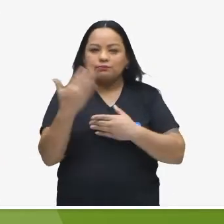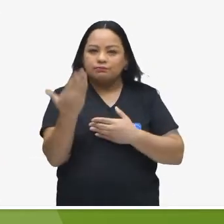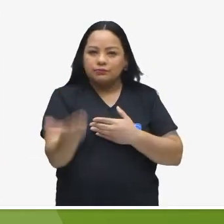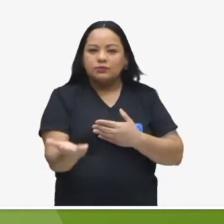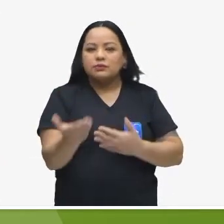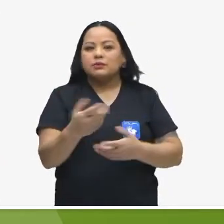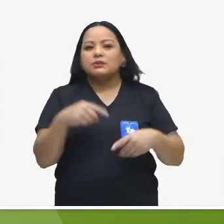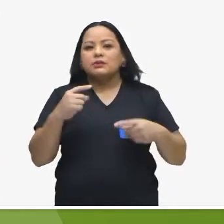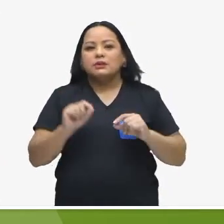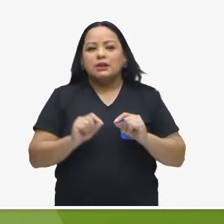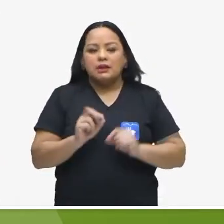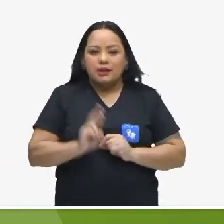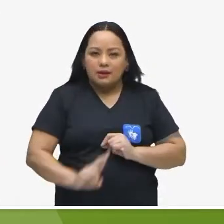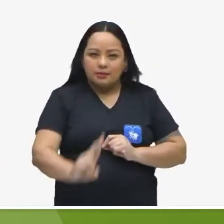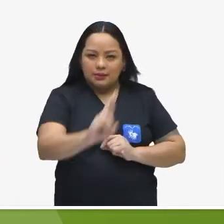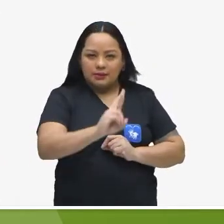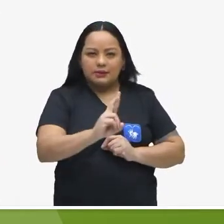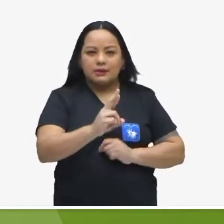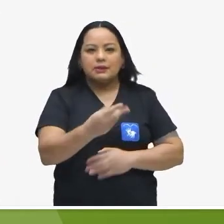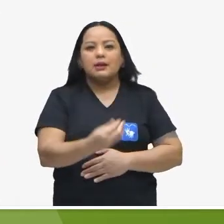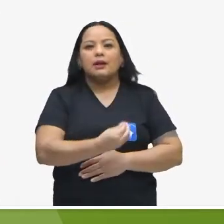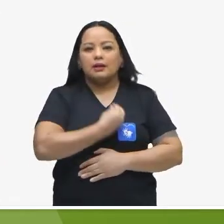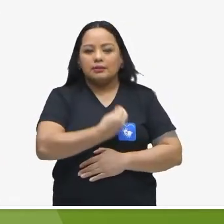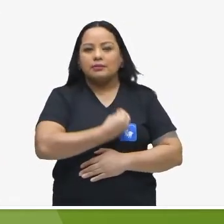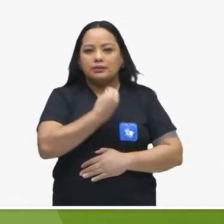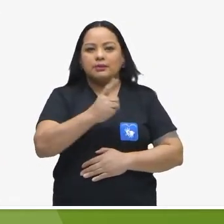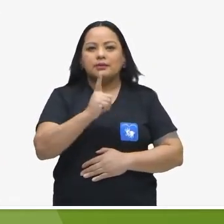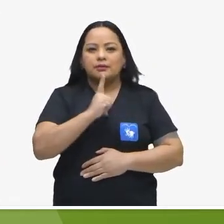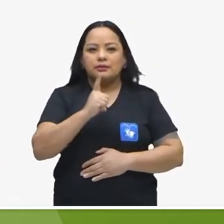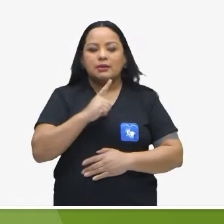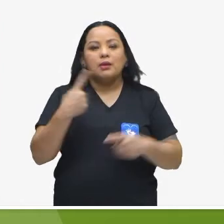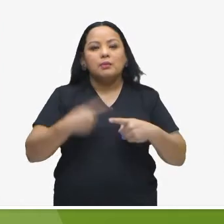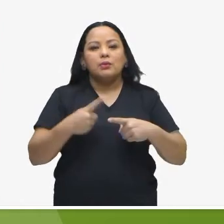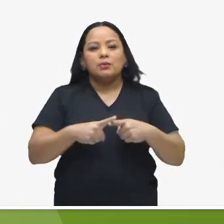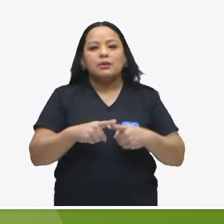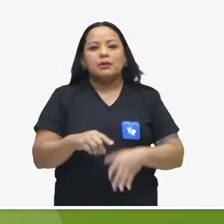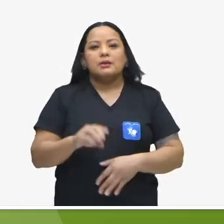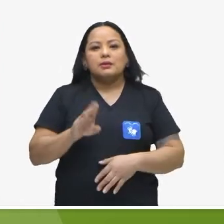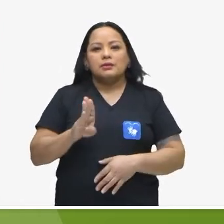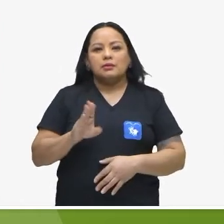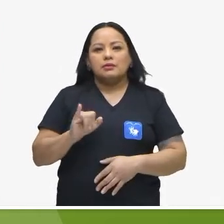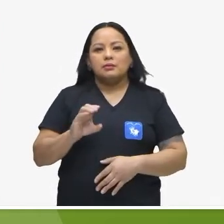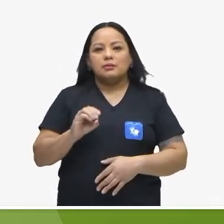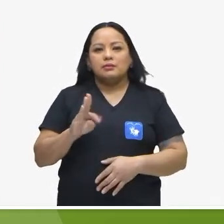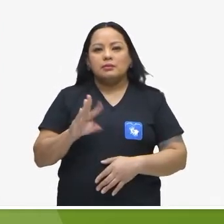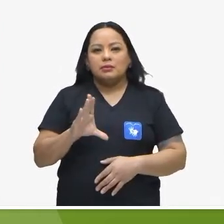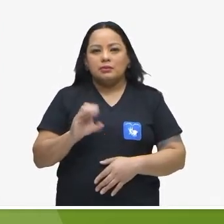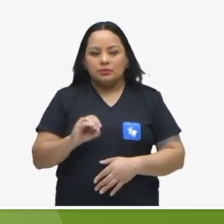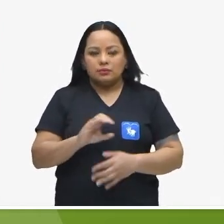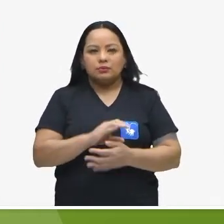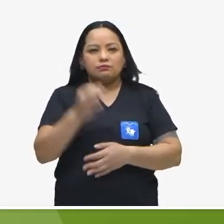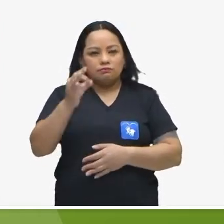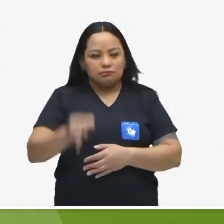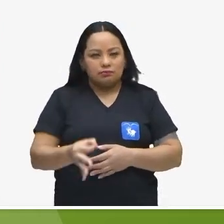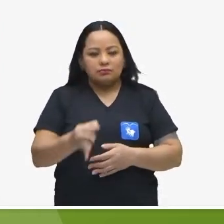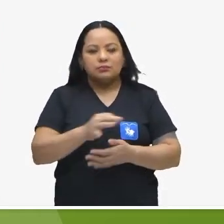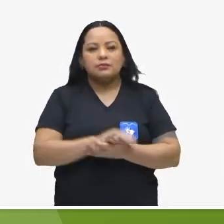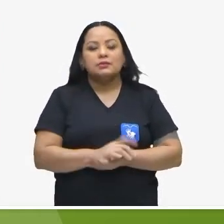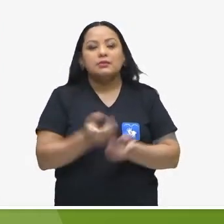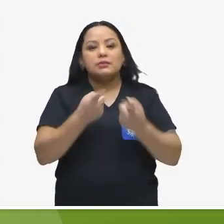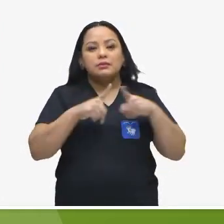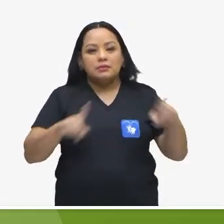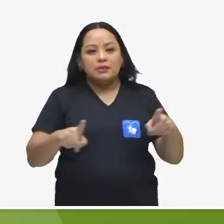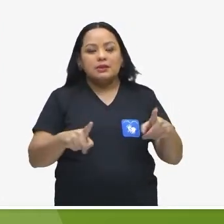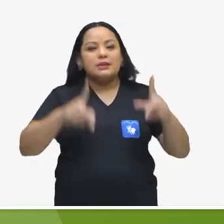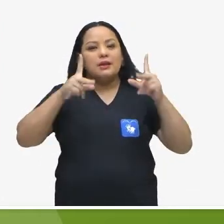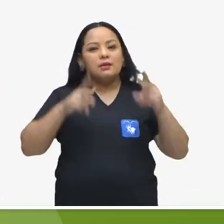é o que representa o fator que tem vida, e por isso o fator biótico, certo? Mas na